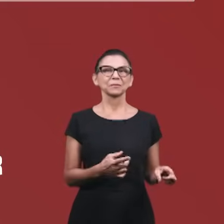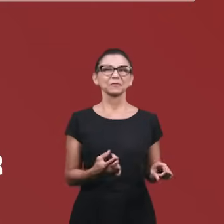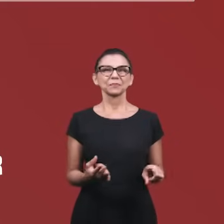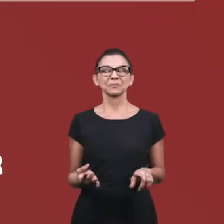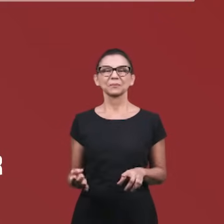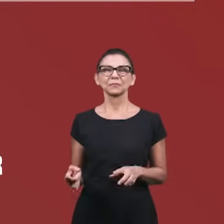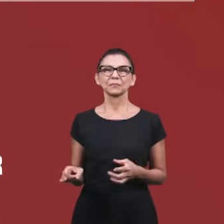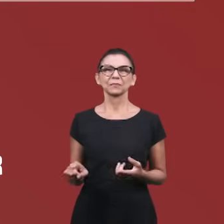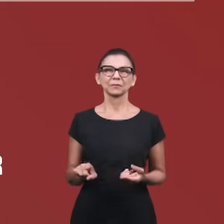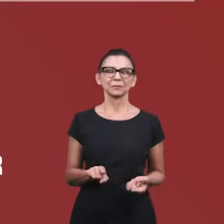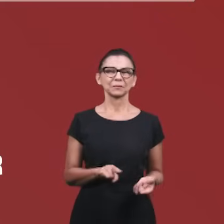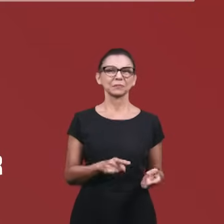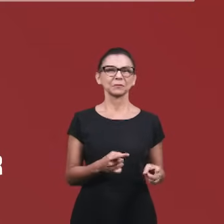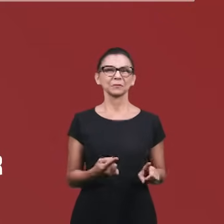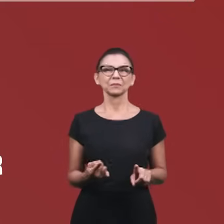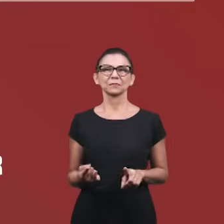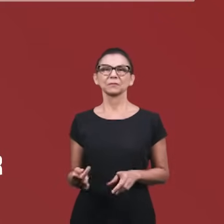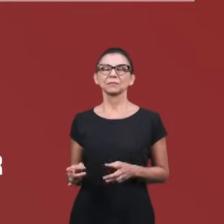pode